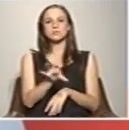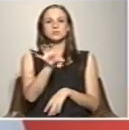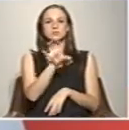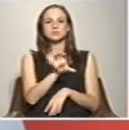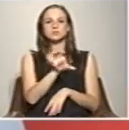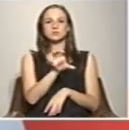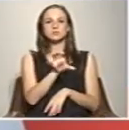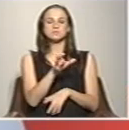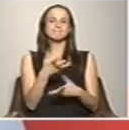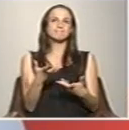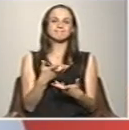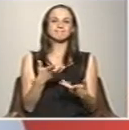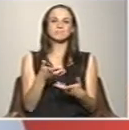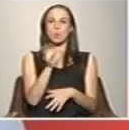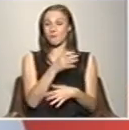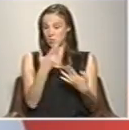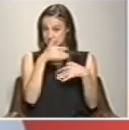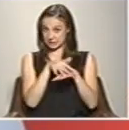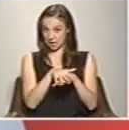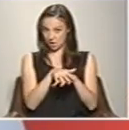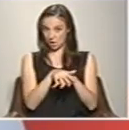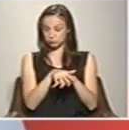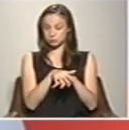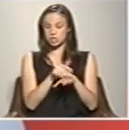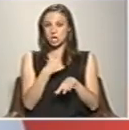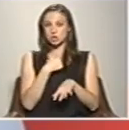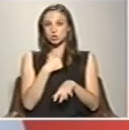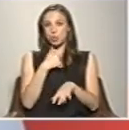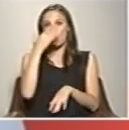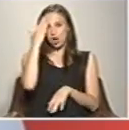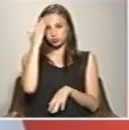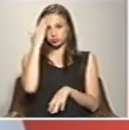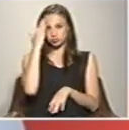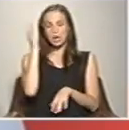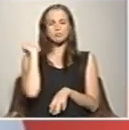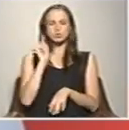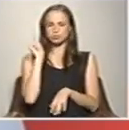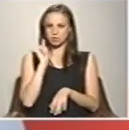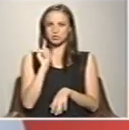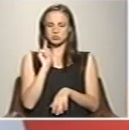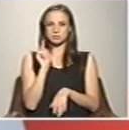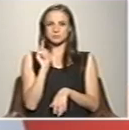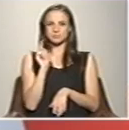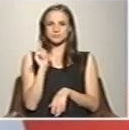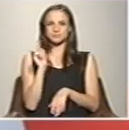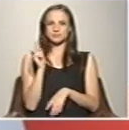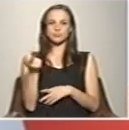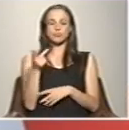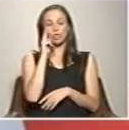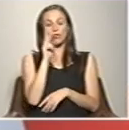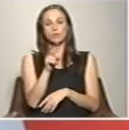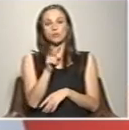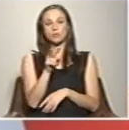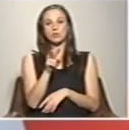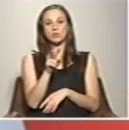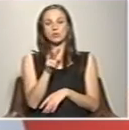digamos, integrada e eu considero que seria muito importante, aliás, a União das Misericórdias Portuguesas e a